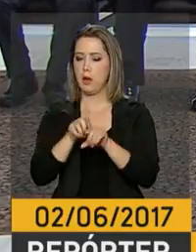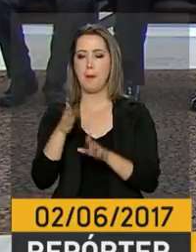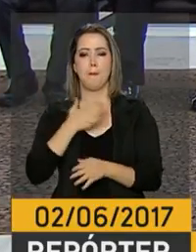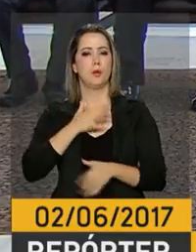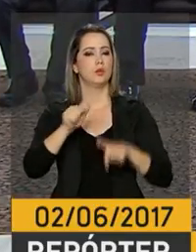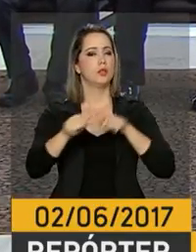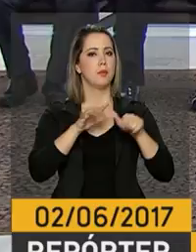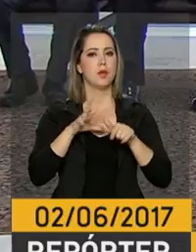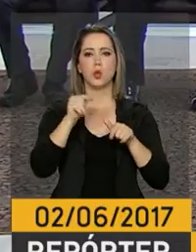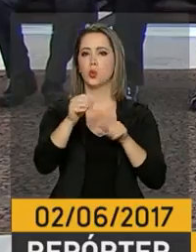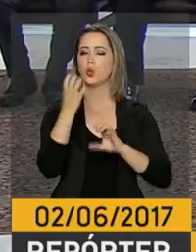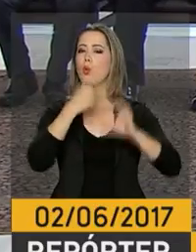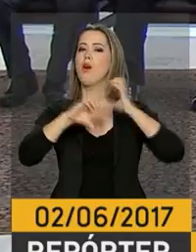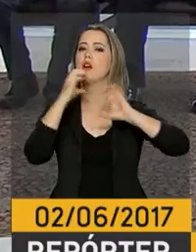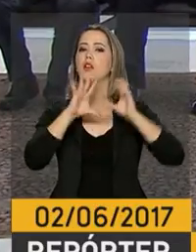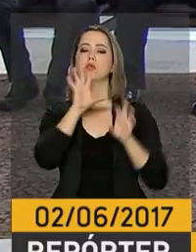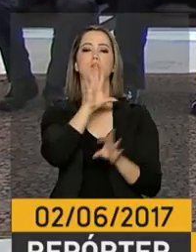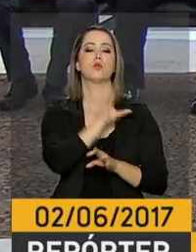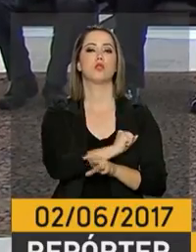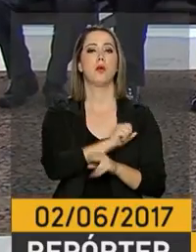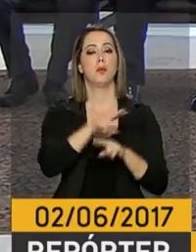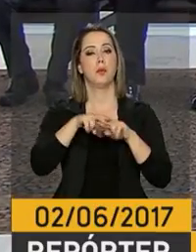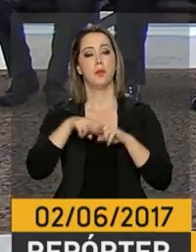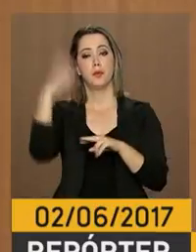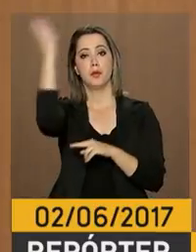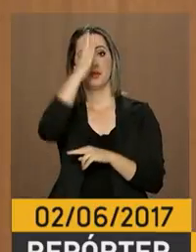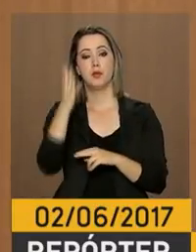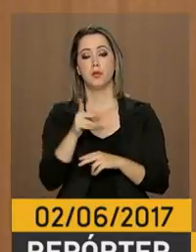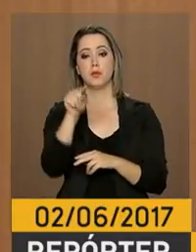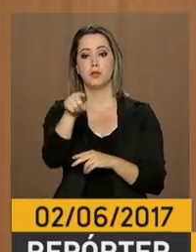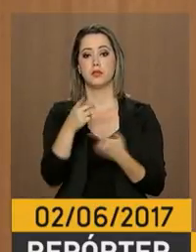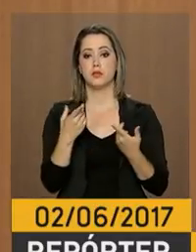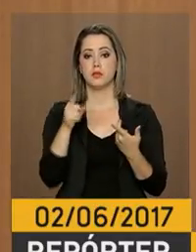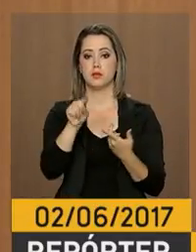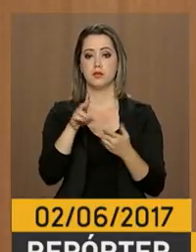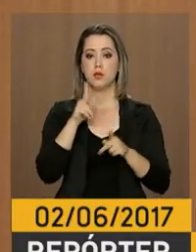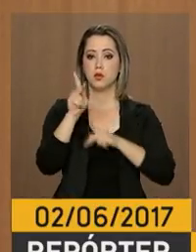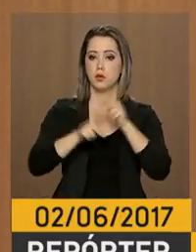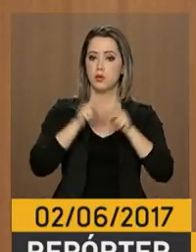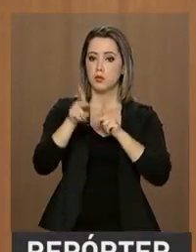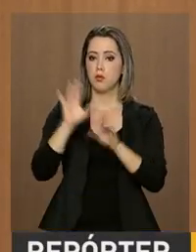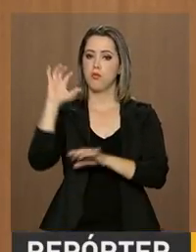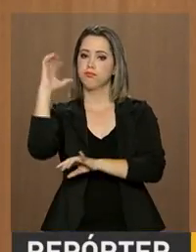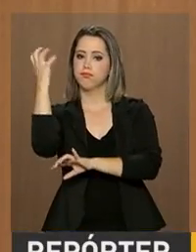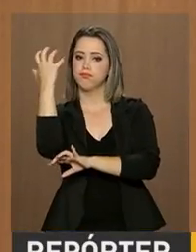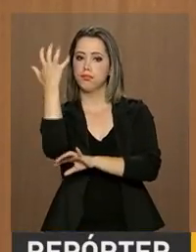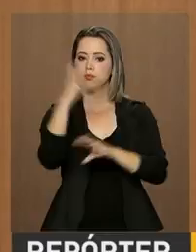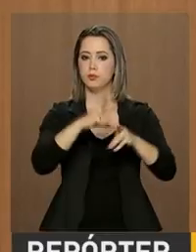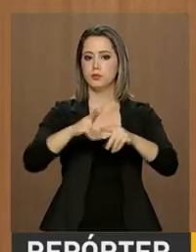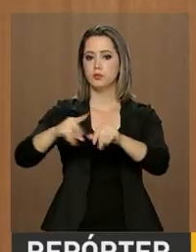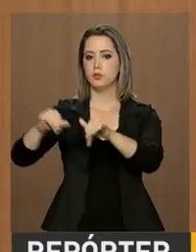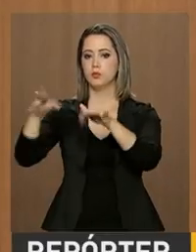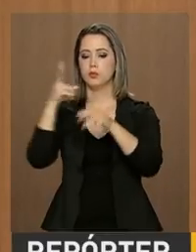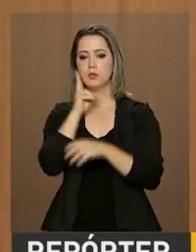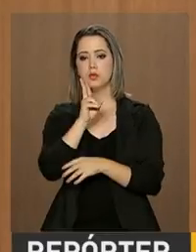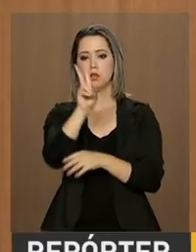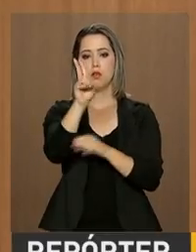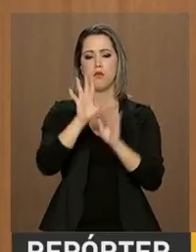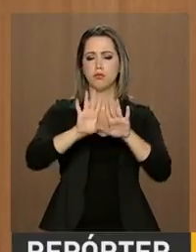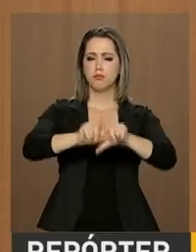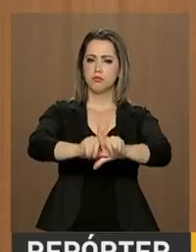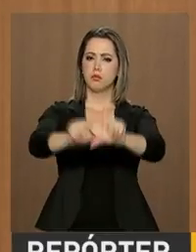ao brasil a torre florais alma da minha janela